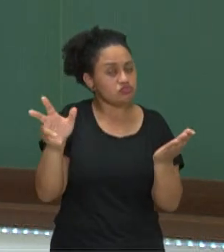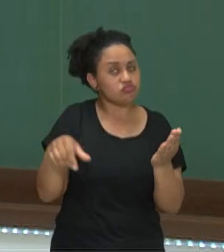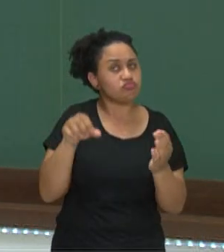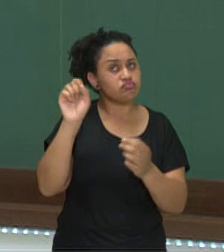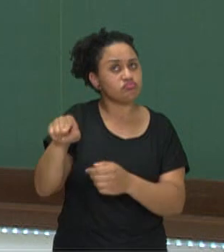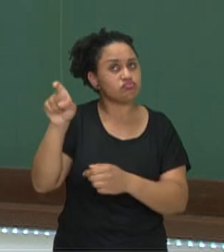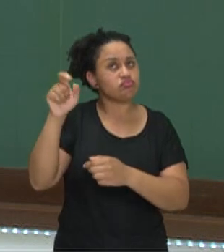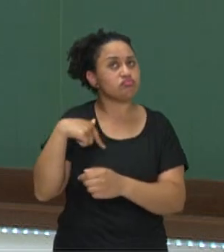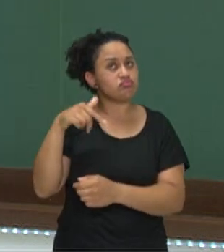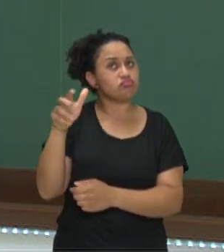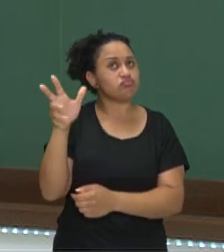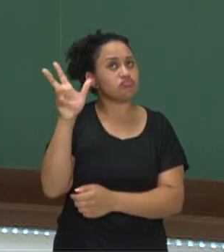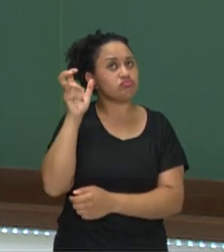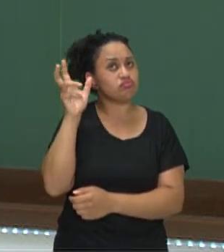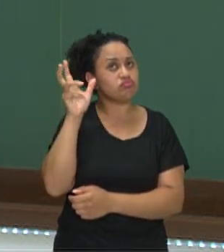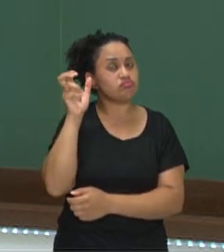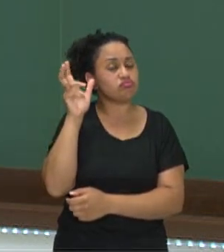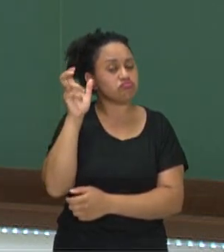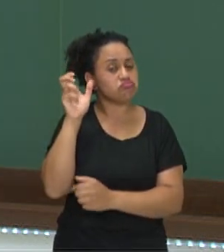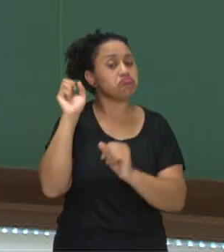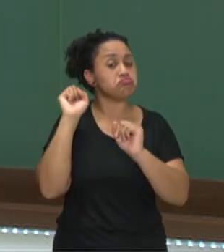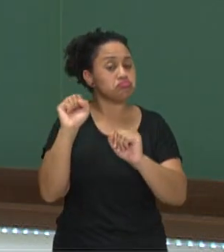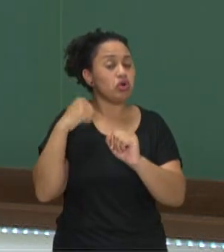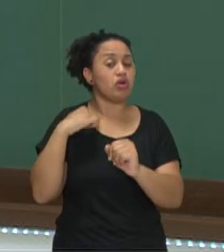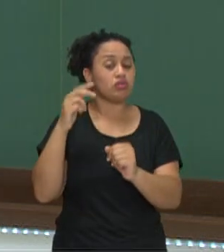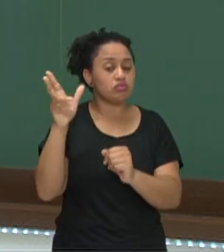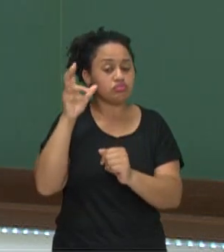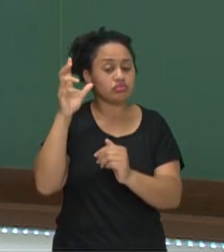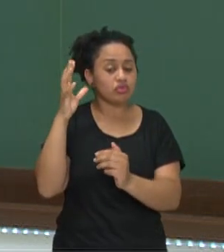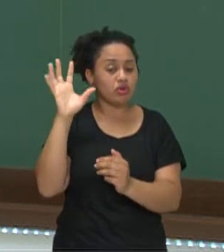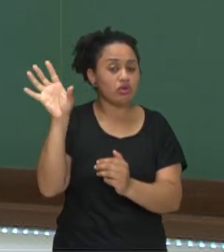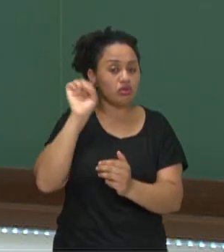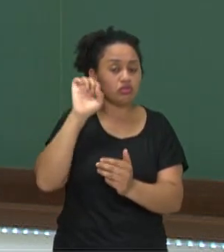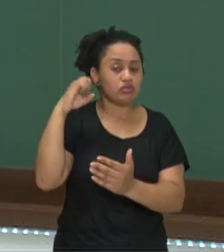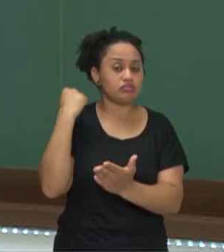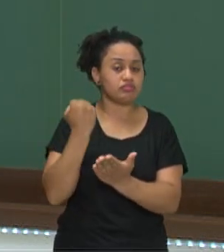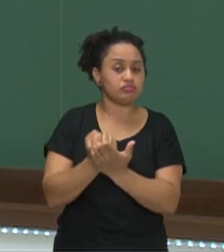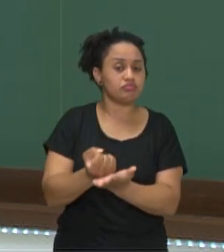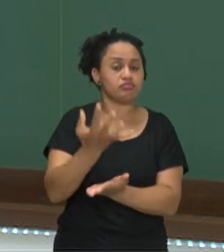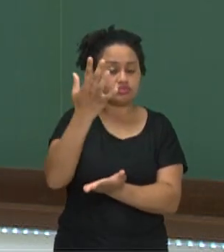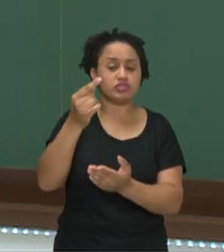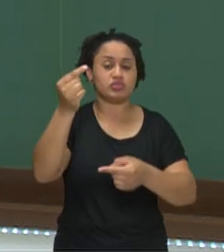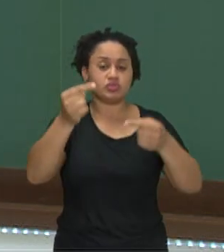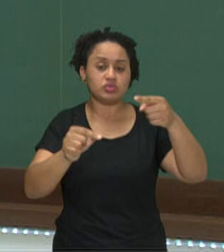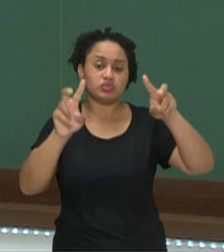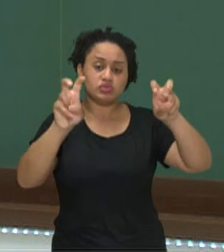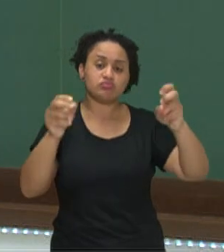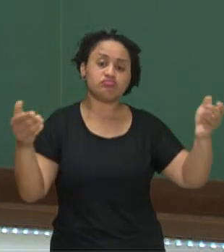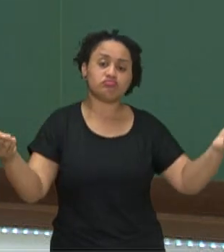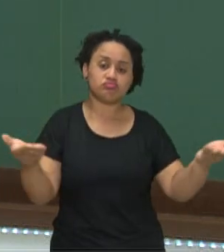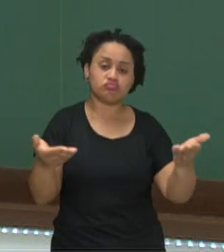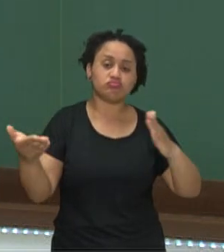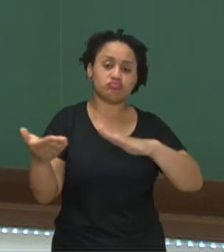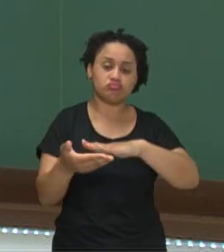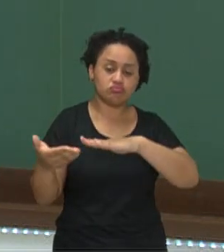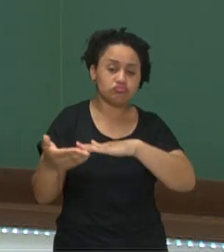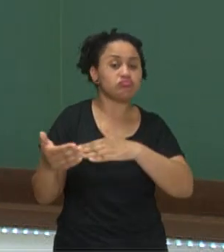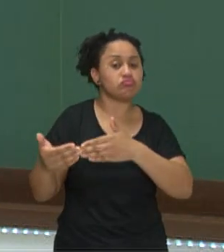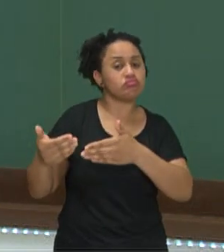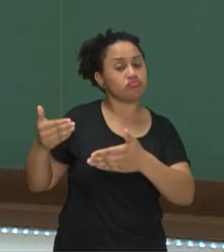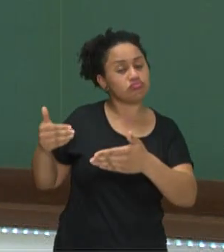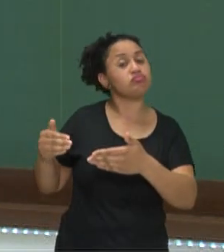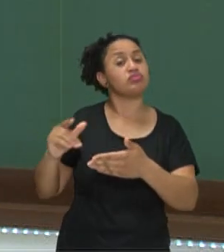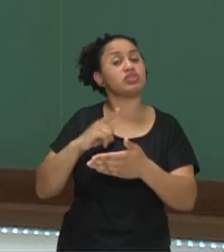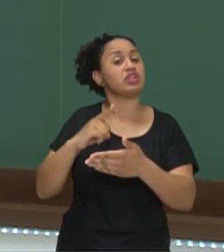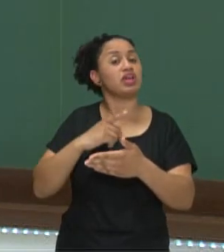clássicos da literatura, você pode ouvir um podcast, né? Discutindo aí um tema da atualidade, discutindo aí um tema recente,